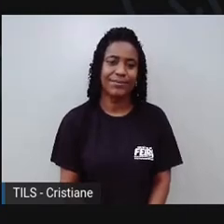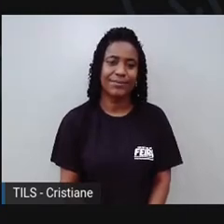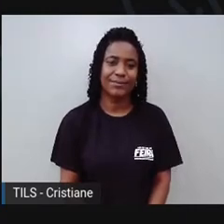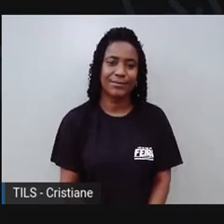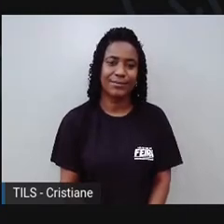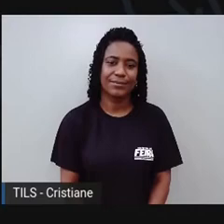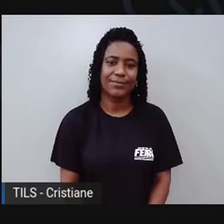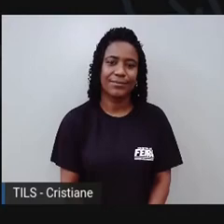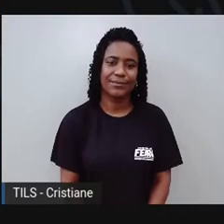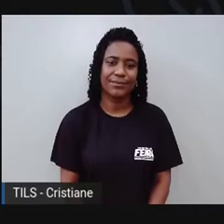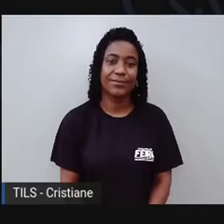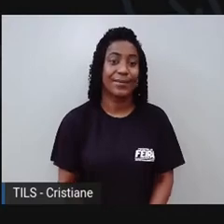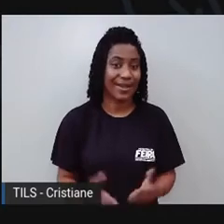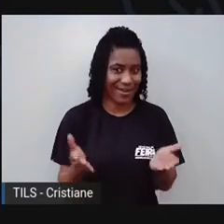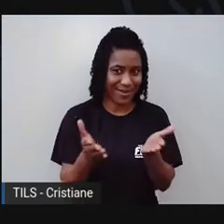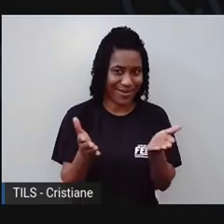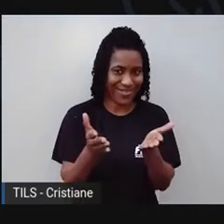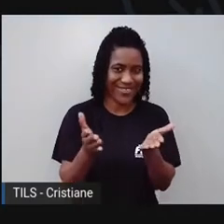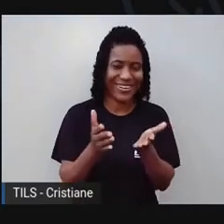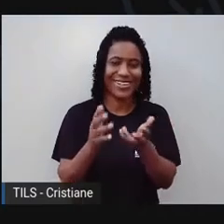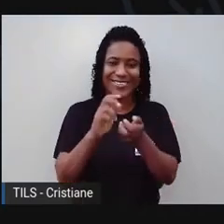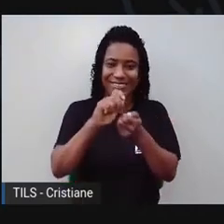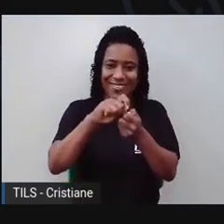Agora vamos fazer as pecinhas.